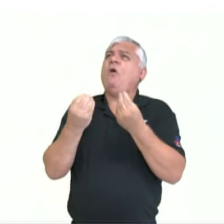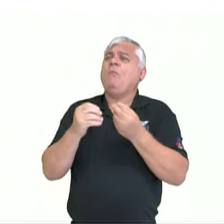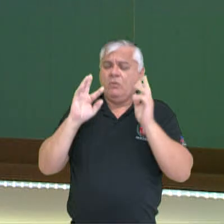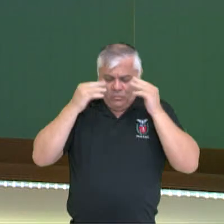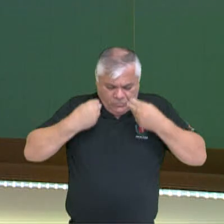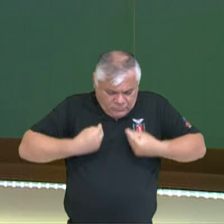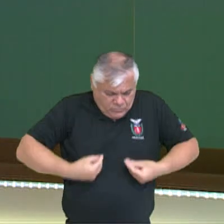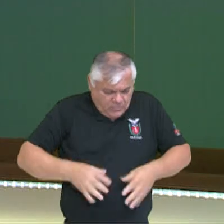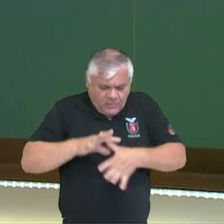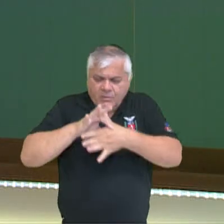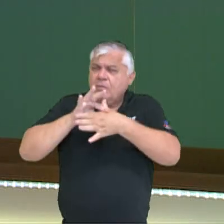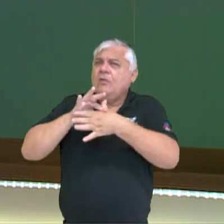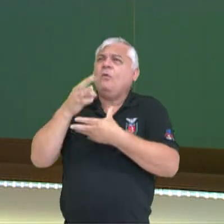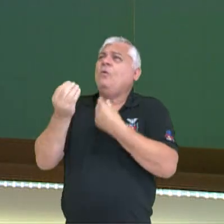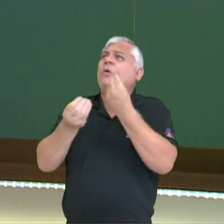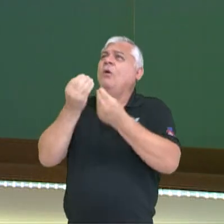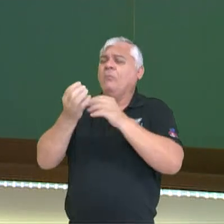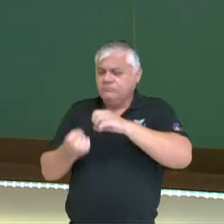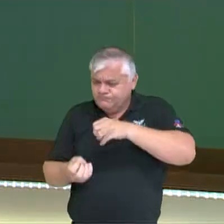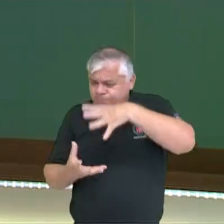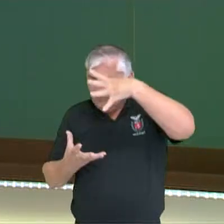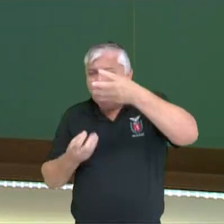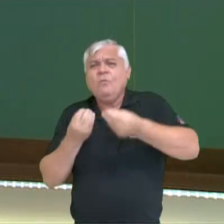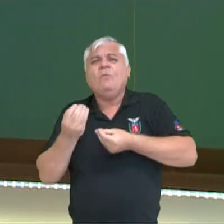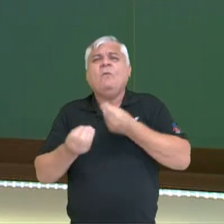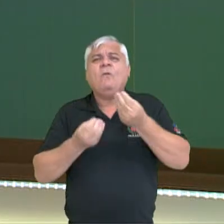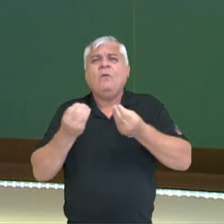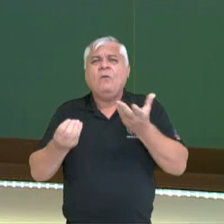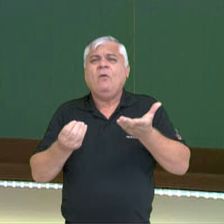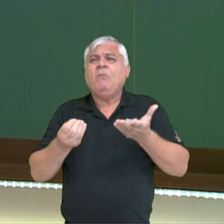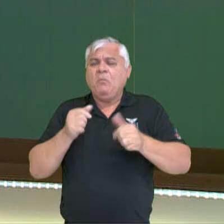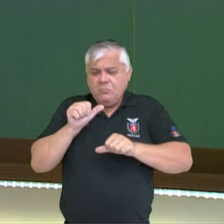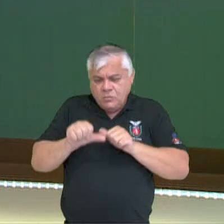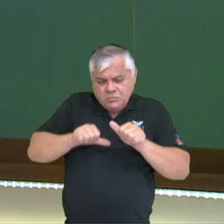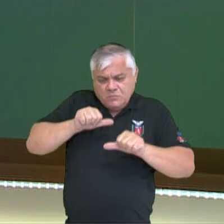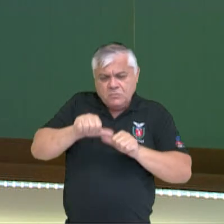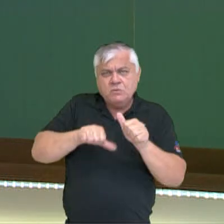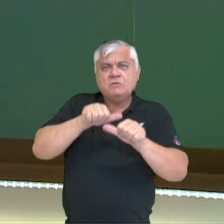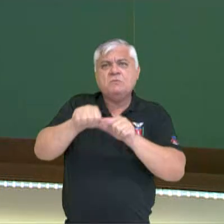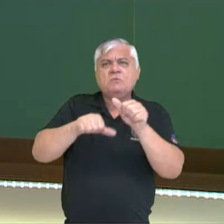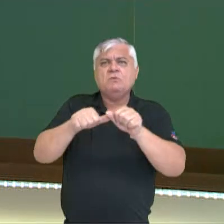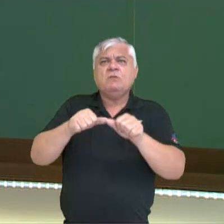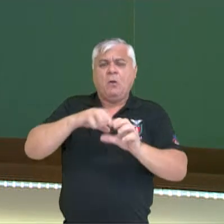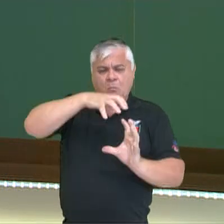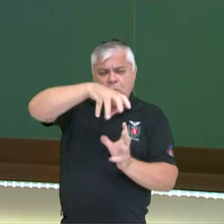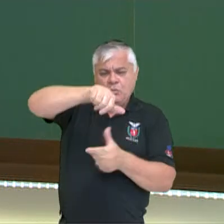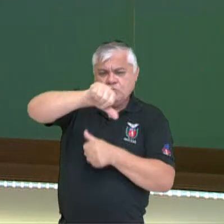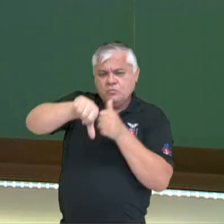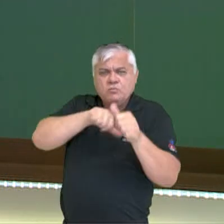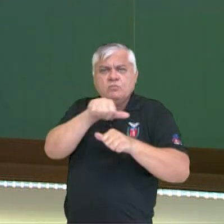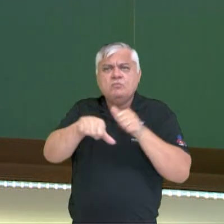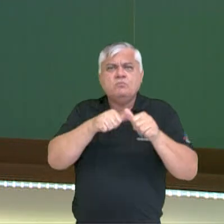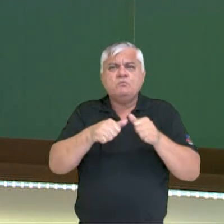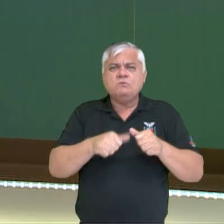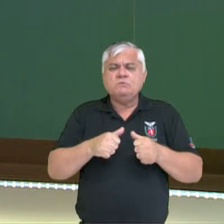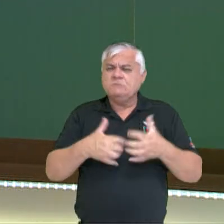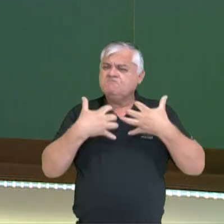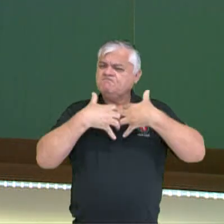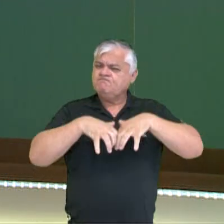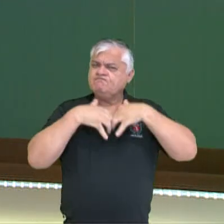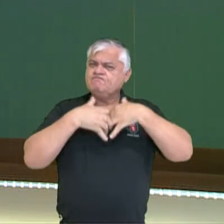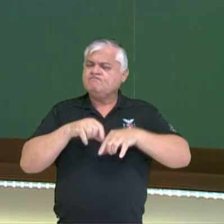o que permanece nessa transformação constante que nós observamos no mundo. Então, essas